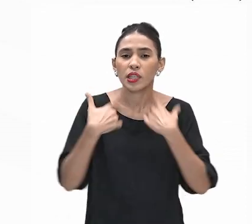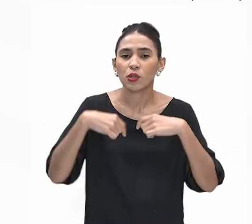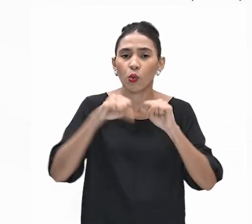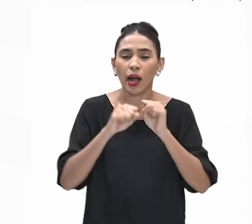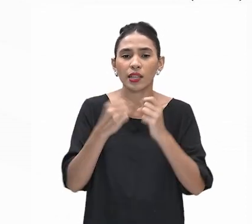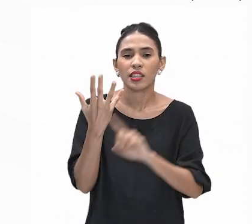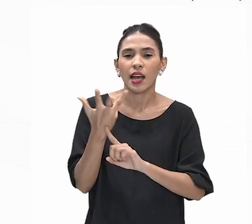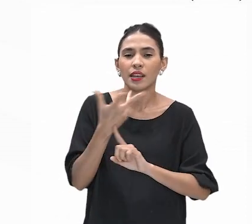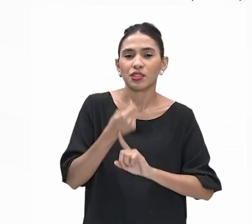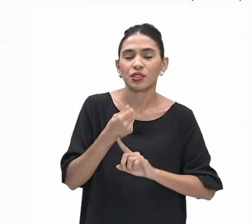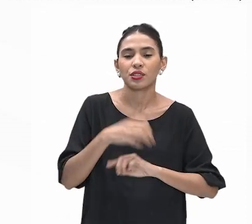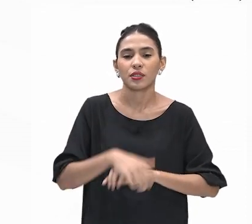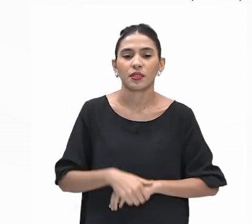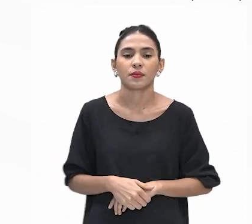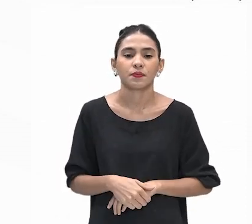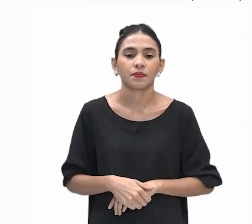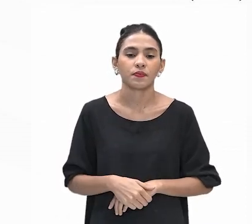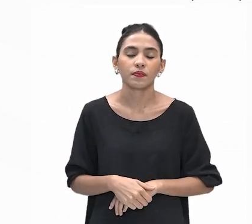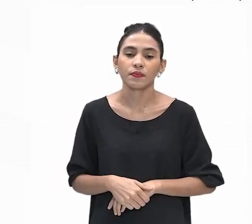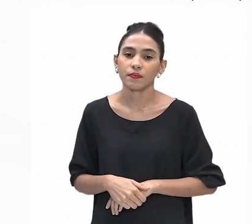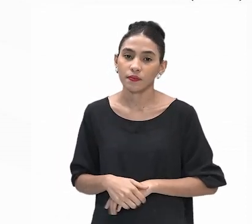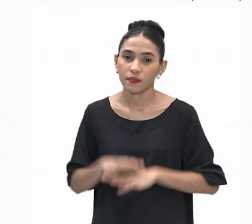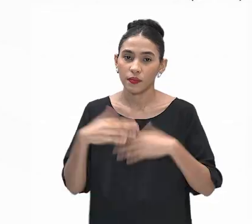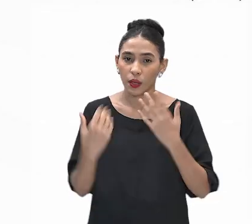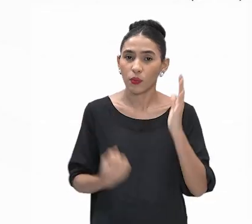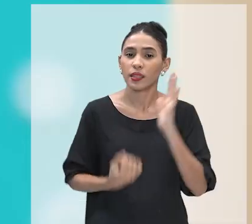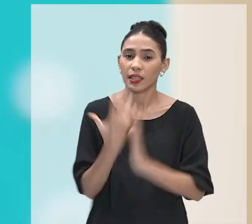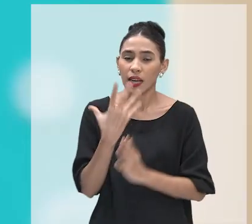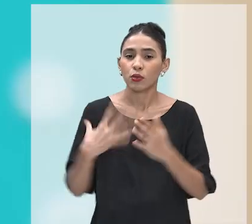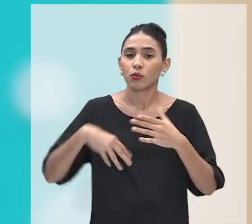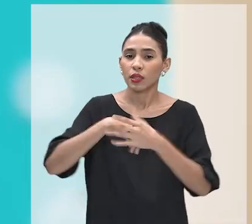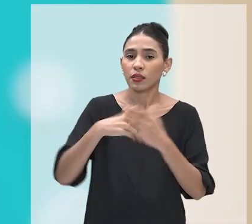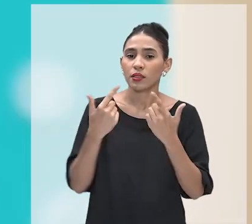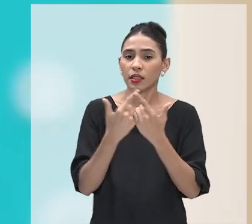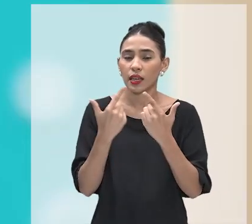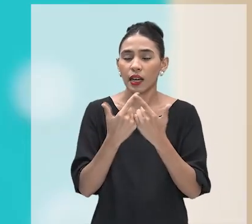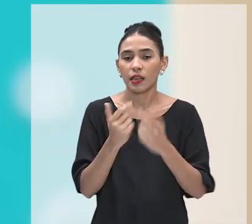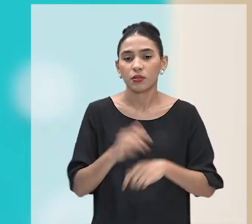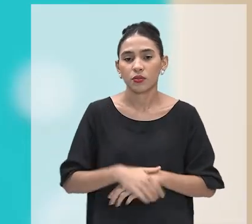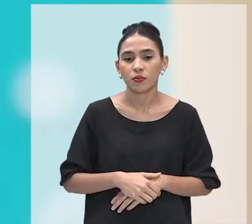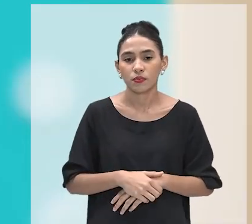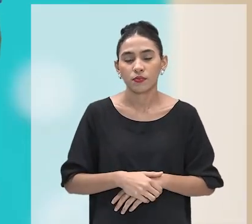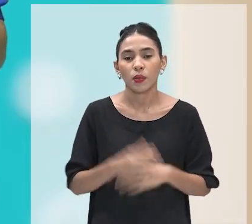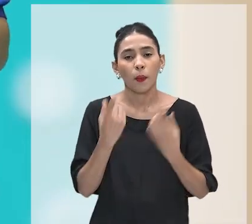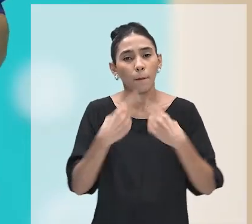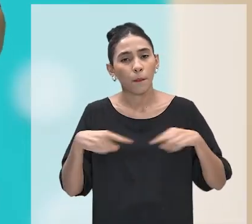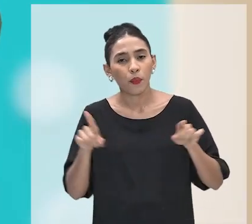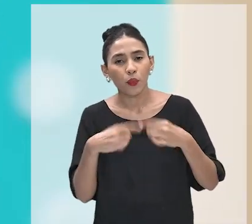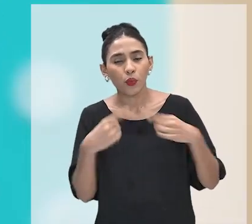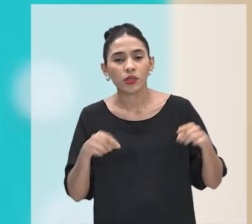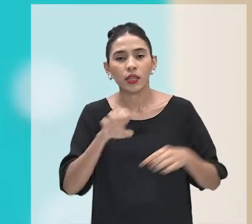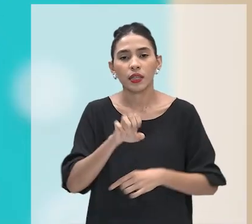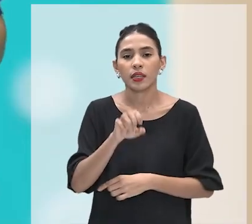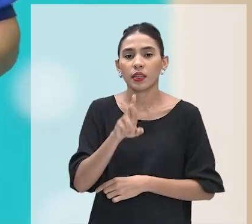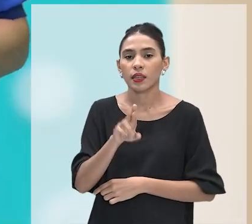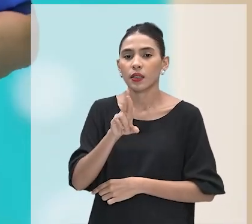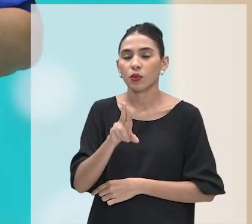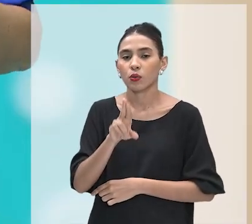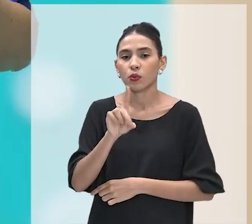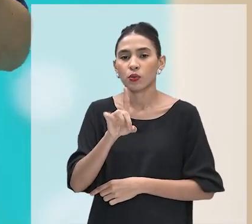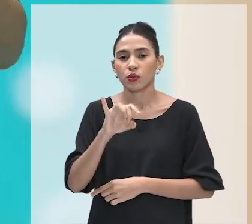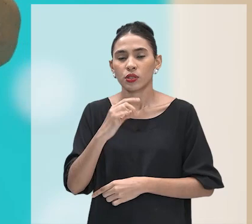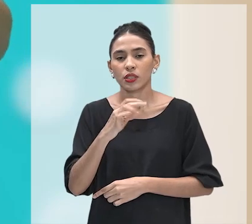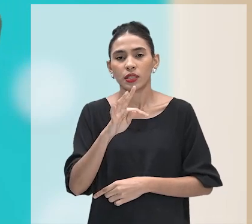nós falamos de algo que é criado dentro do Teatro Amazonas, considerado músicas eruditas,